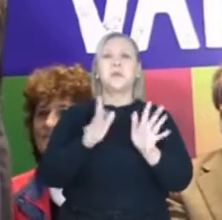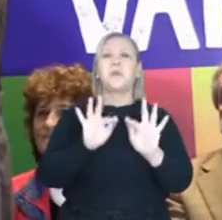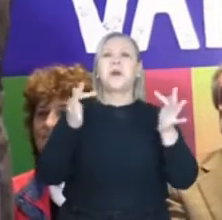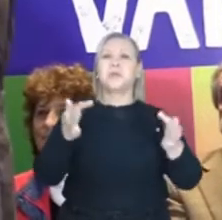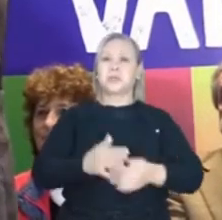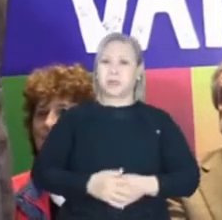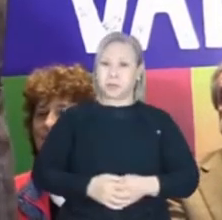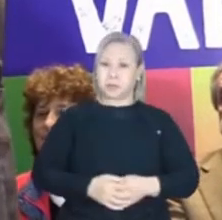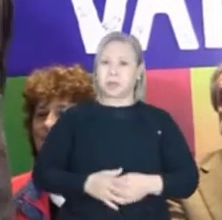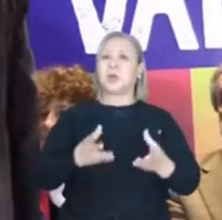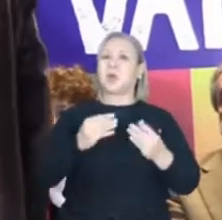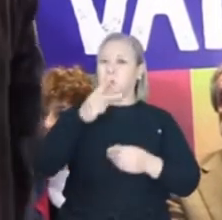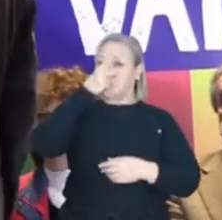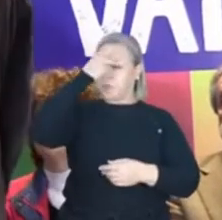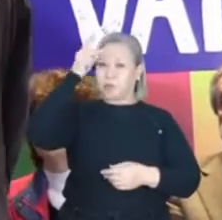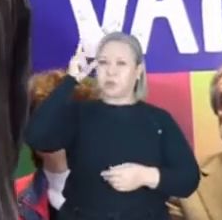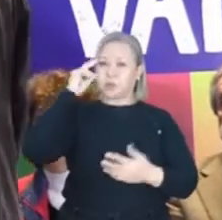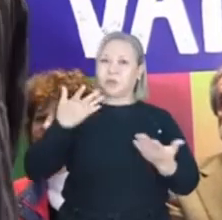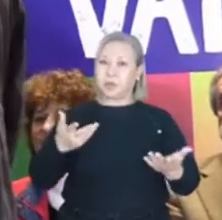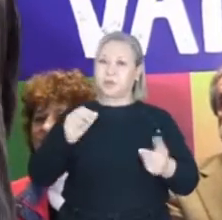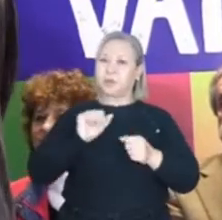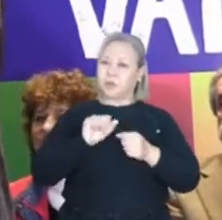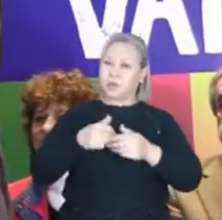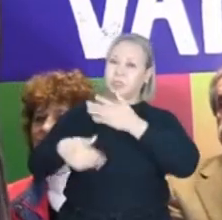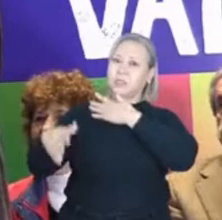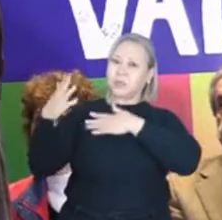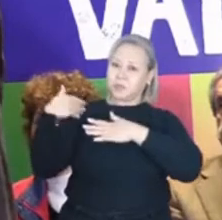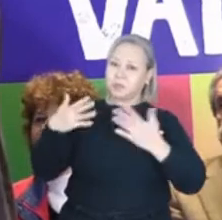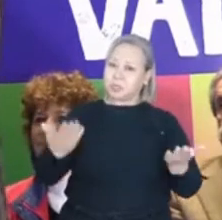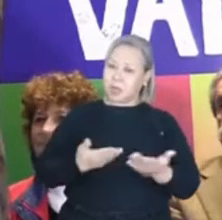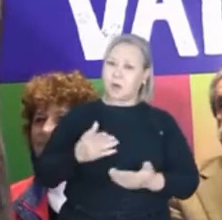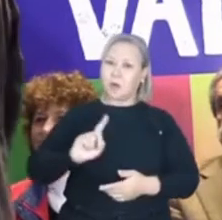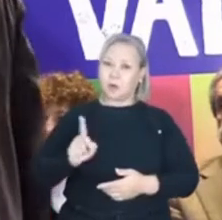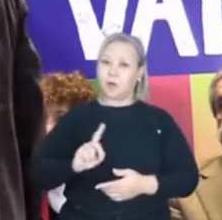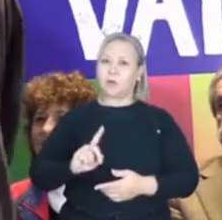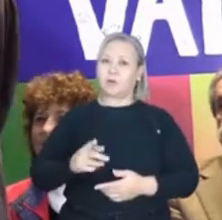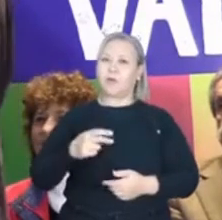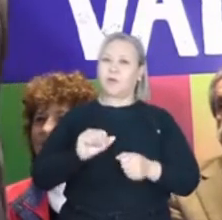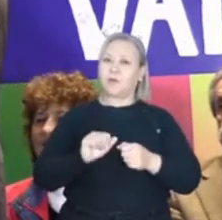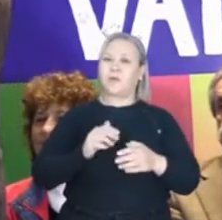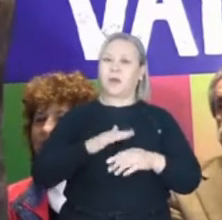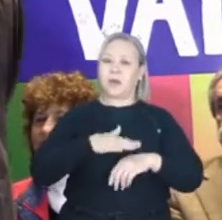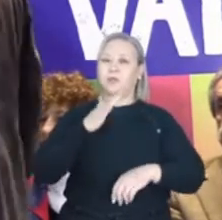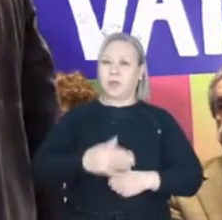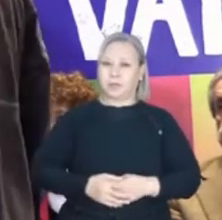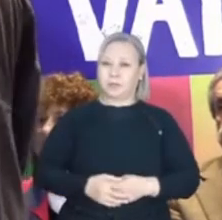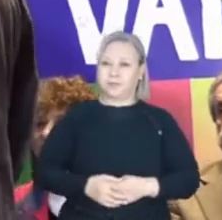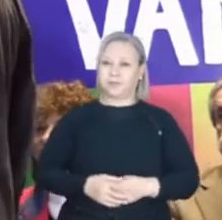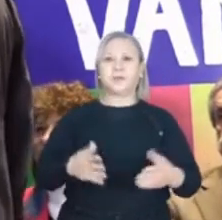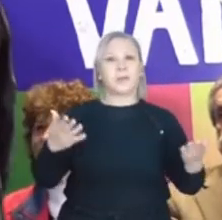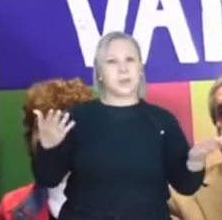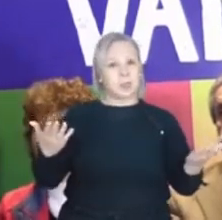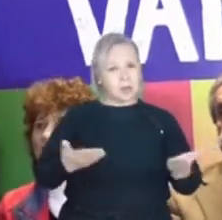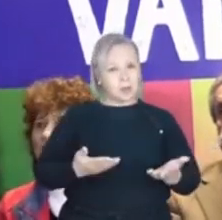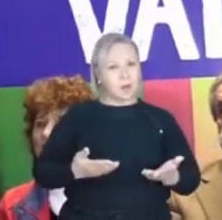Muitas prefeituras faziam e agora não fazem mais. E nós vamos voltar a pedir para fazer. Nós não temos como mandar a prefeitura